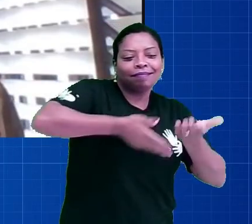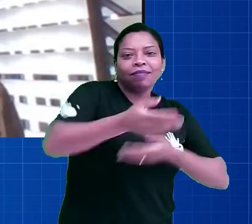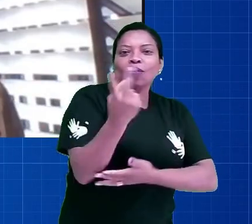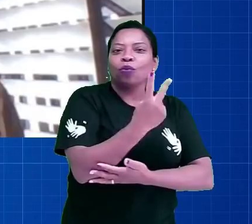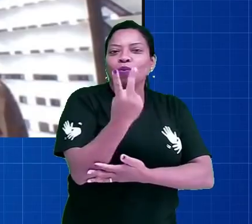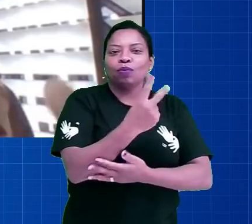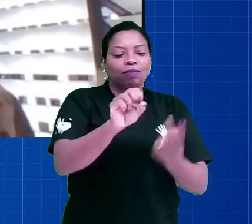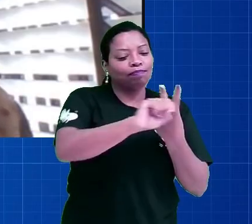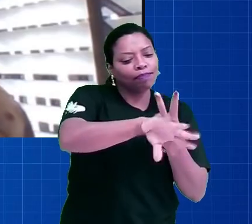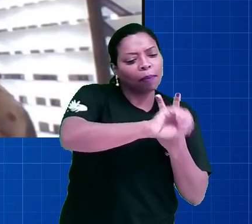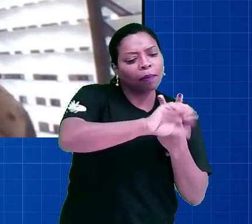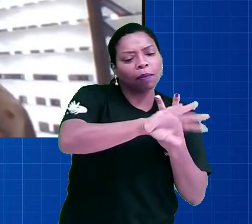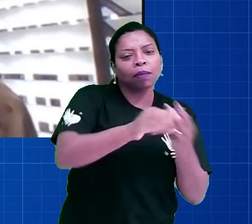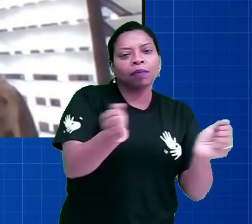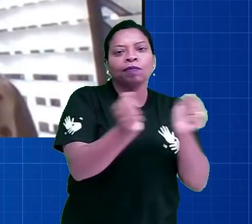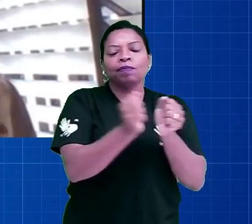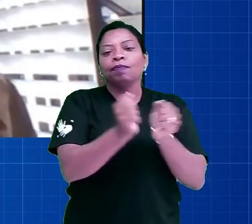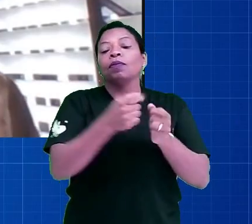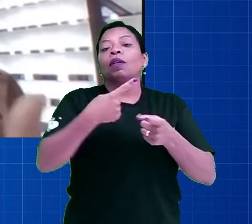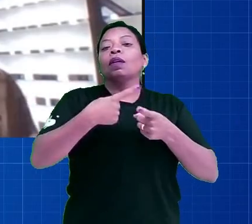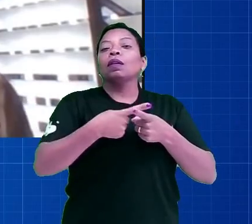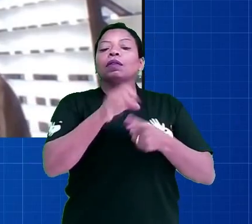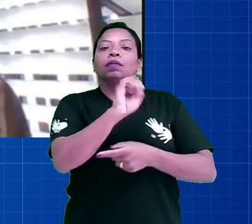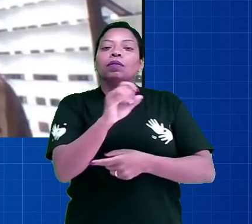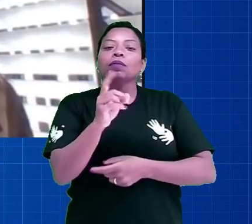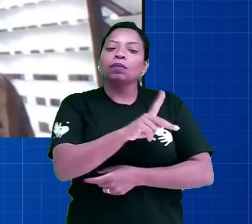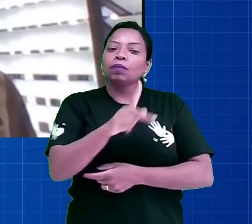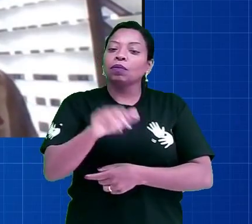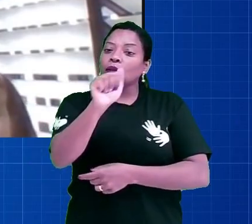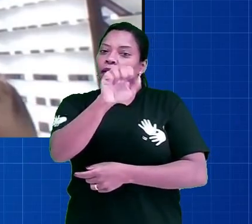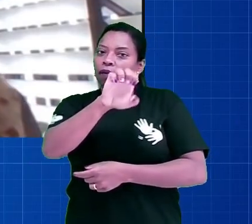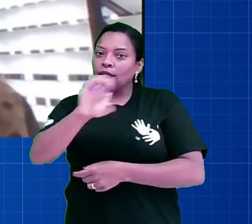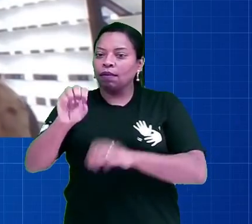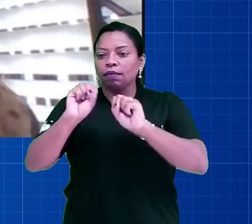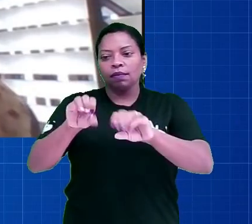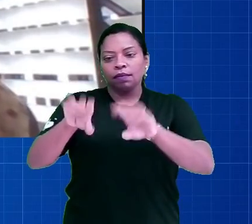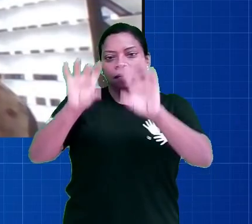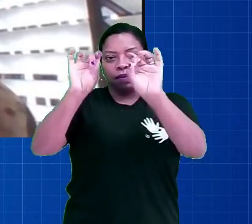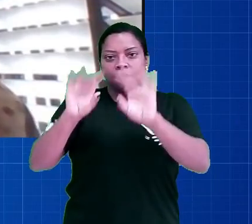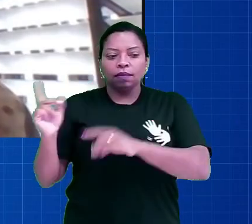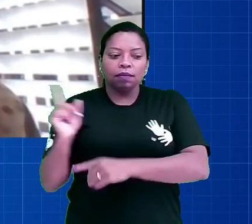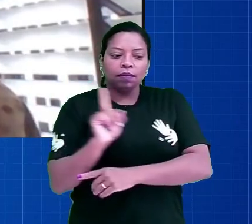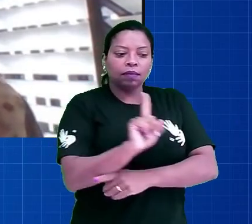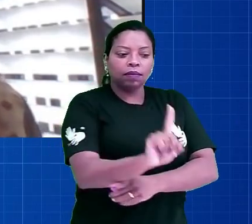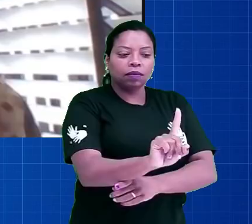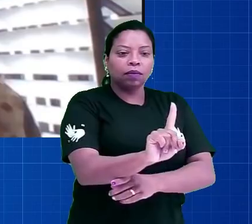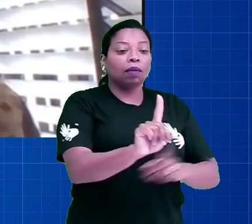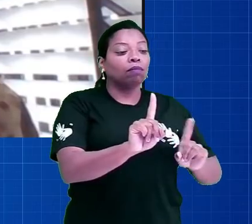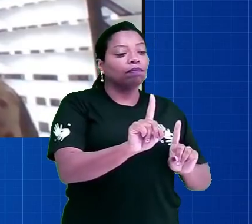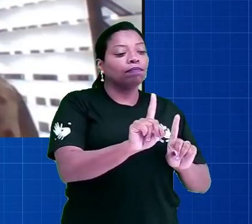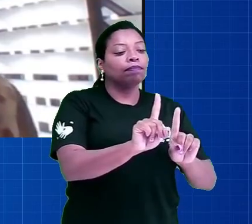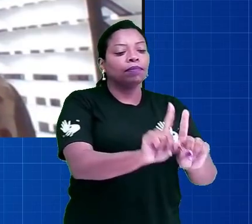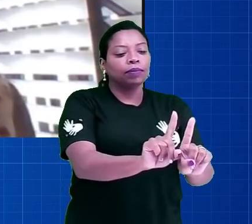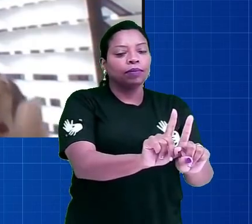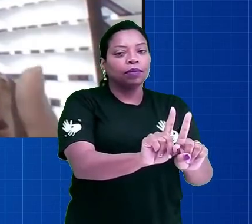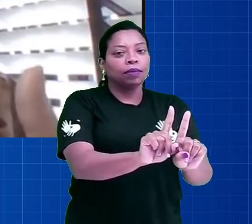turma vai aumentando. Porque daí a gente começa a perceber o quê? O professor que chega do ensino da educação